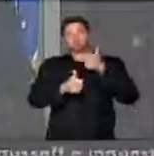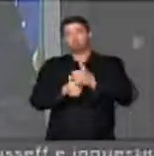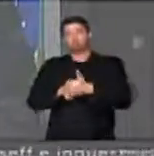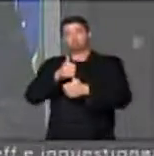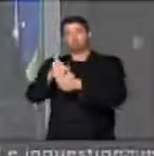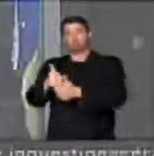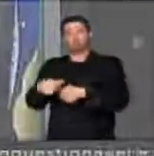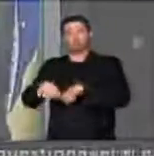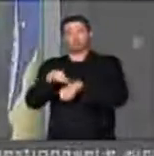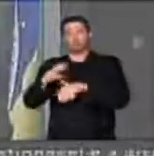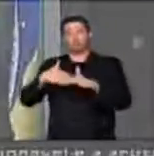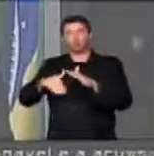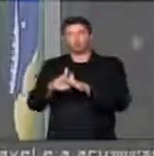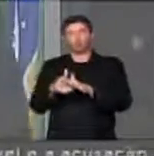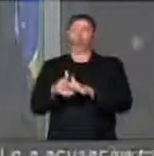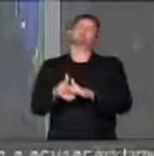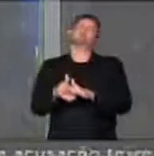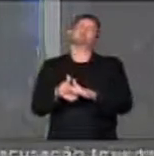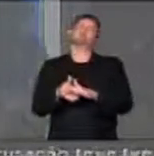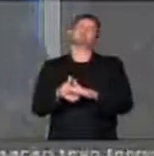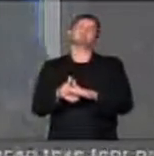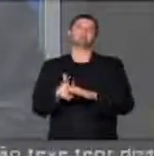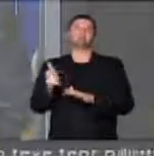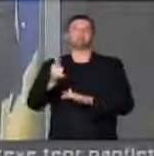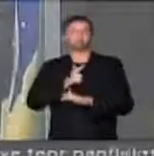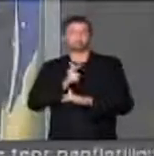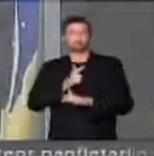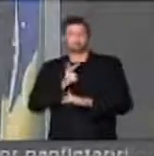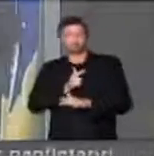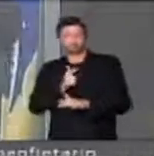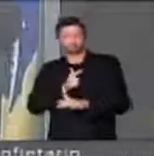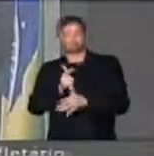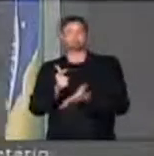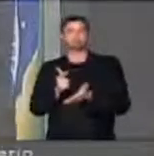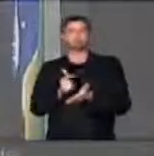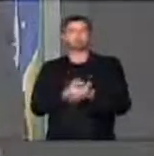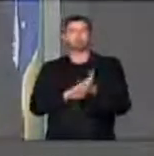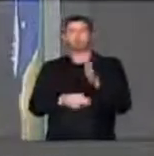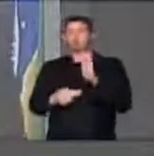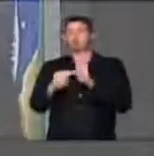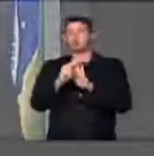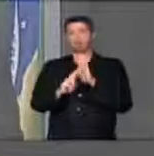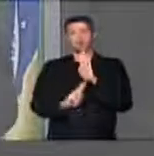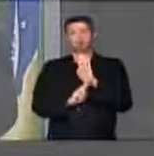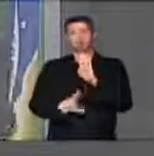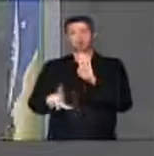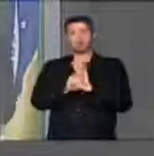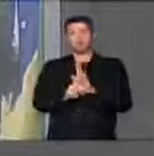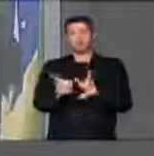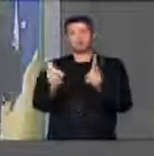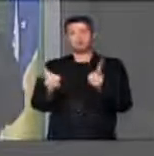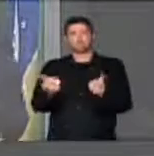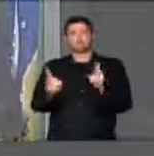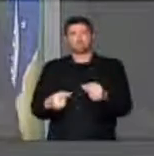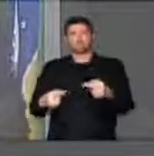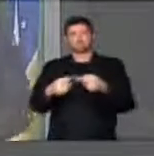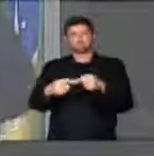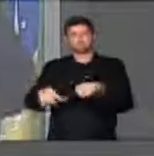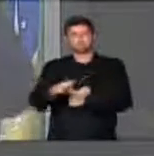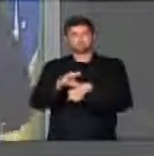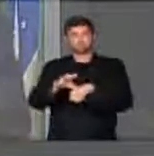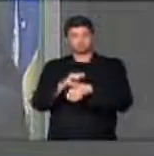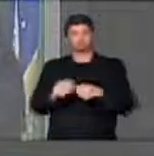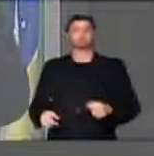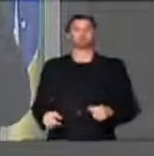constituições, Mariana, que se sucederam, vieram com a mesma regra. A regra constitucional